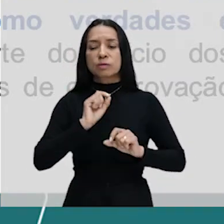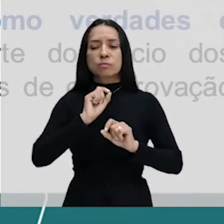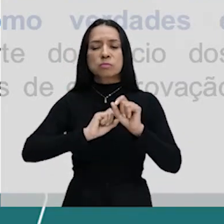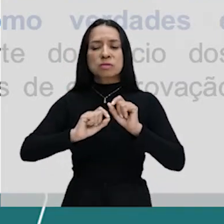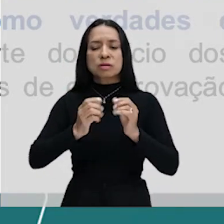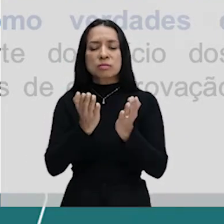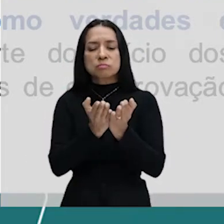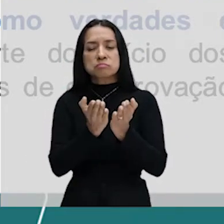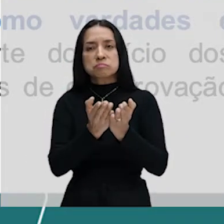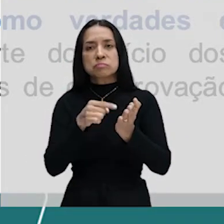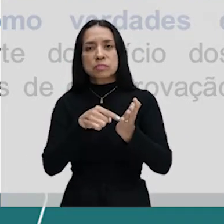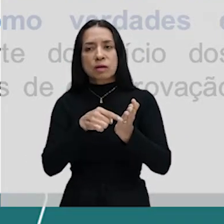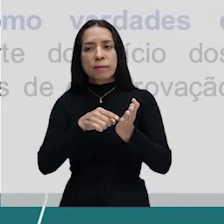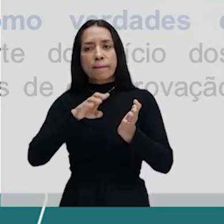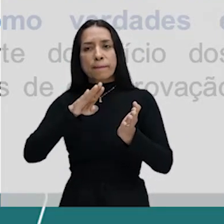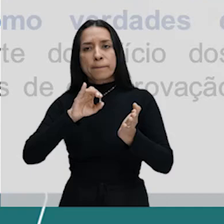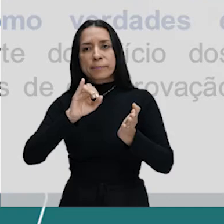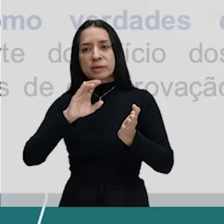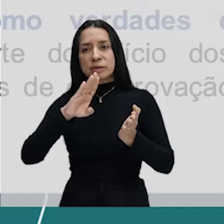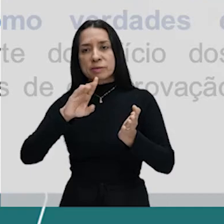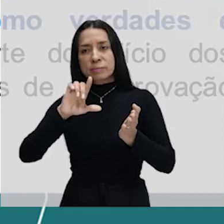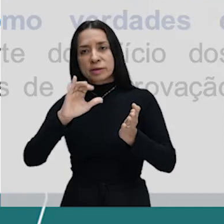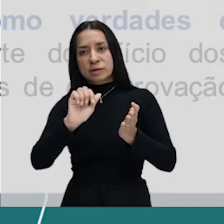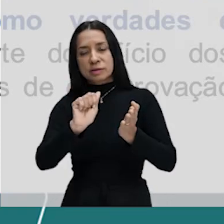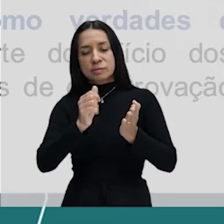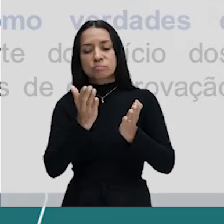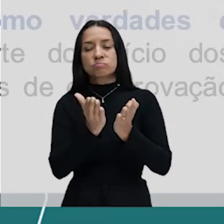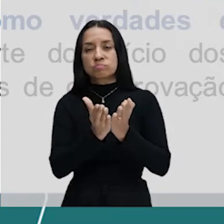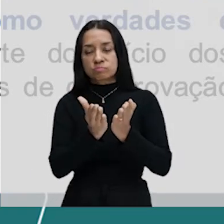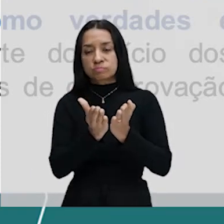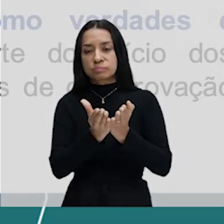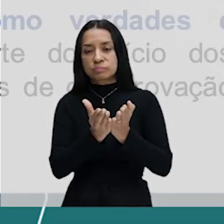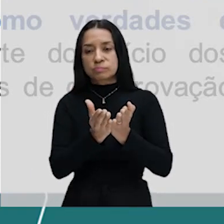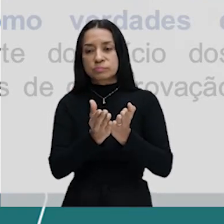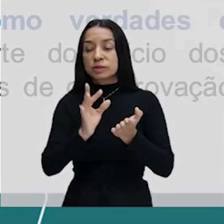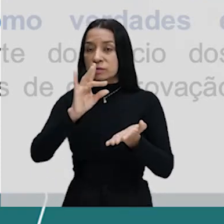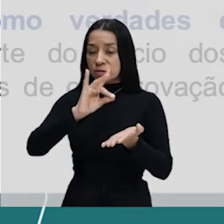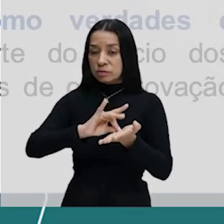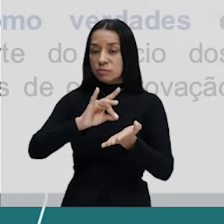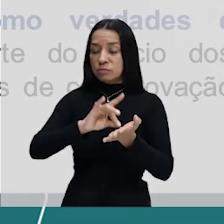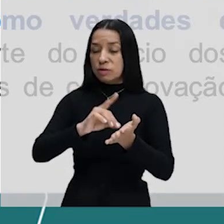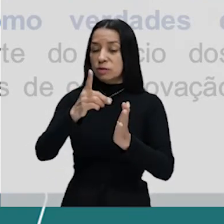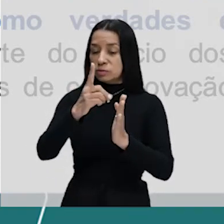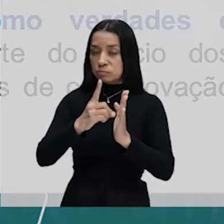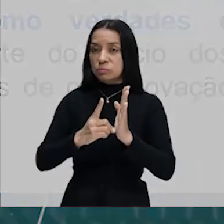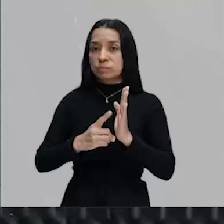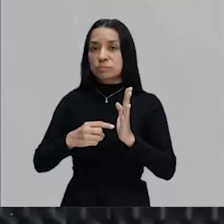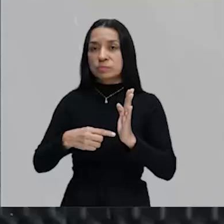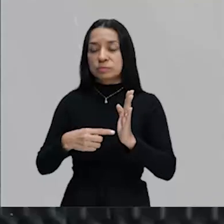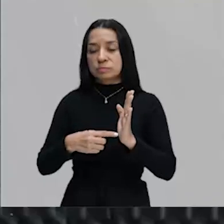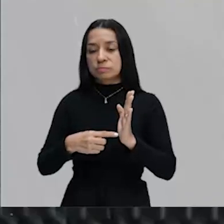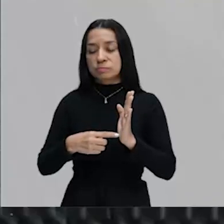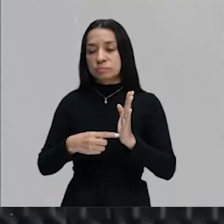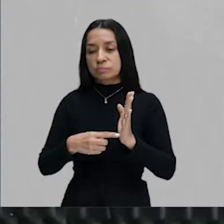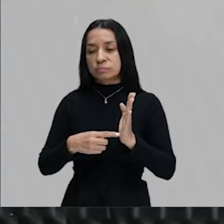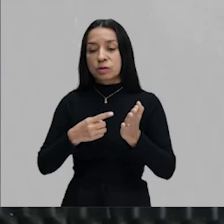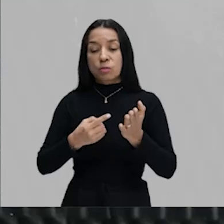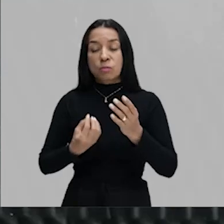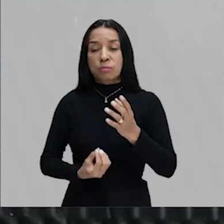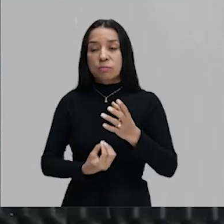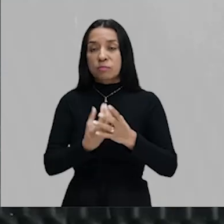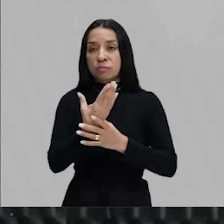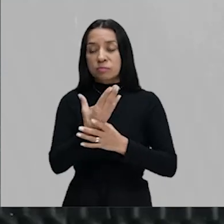Bíblia. A Bíblia que, na verdade, ela é um documento, né? Ela é uma